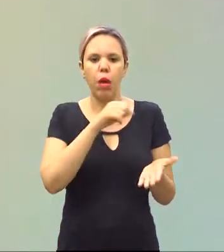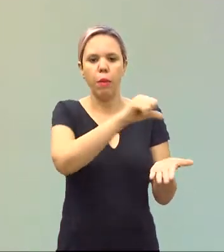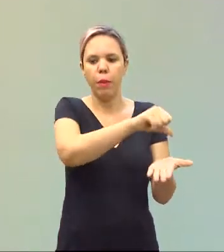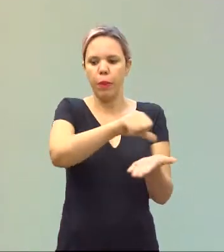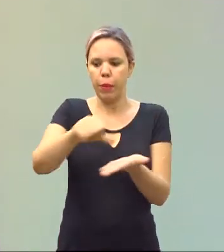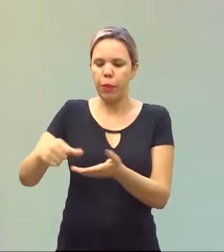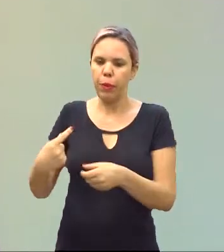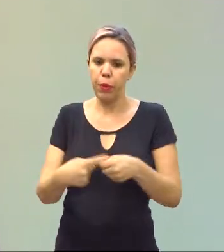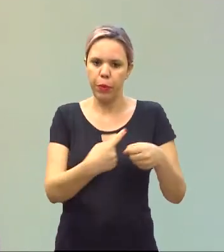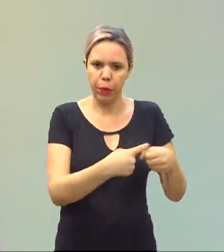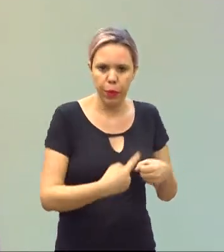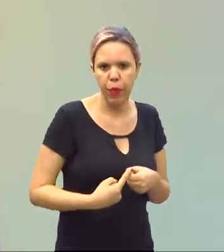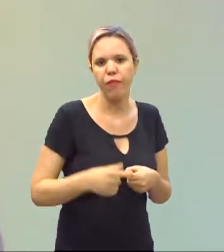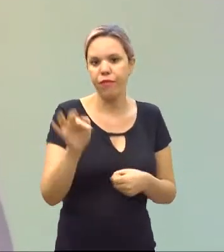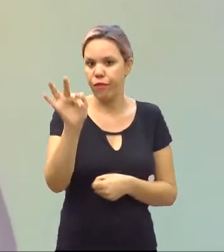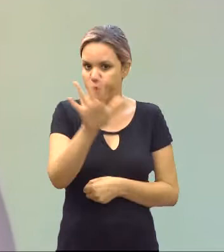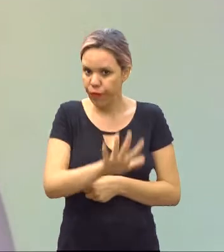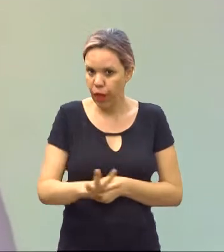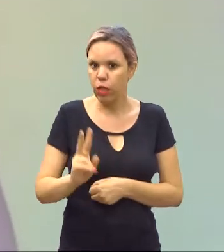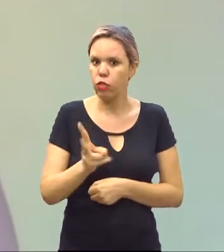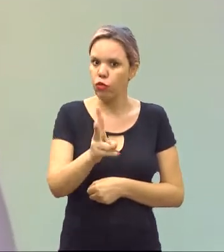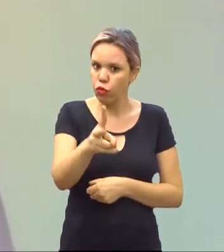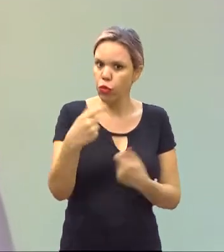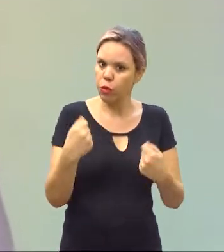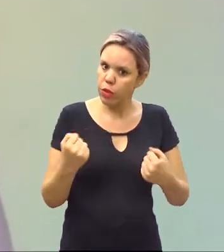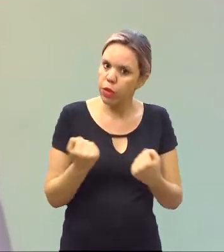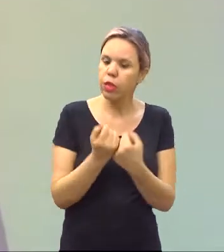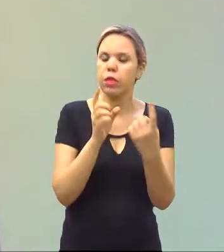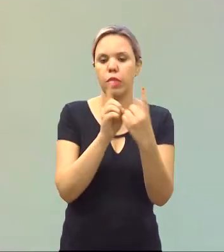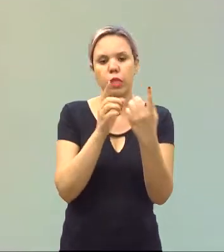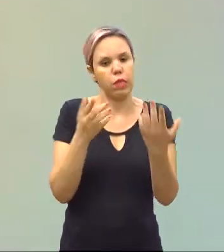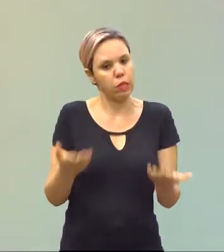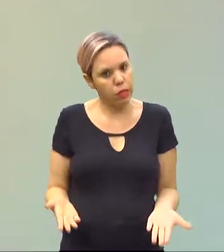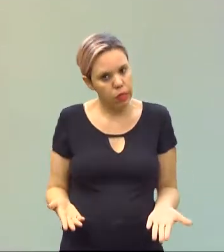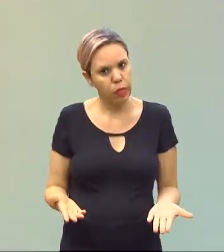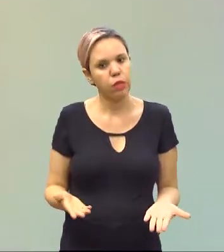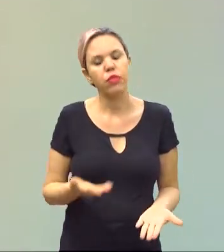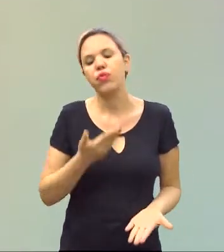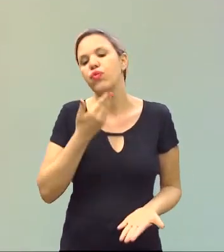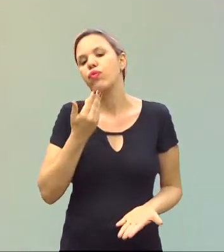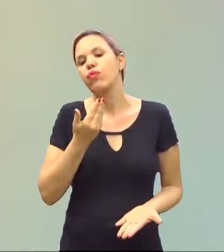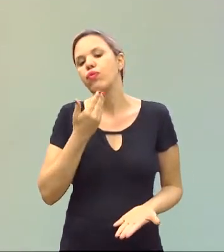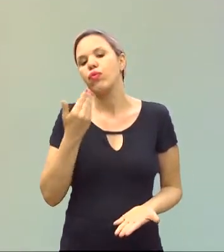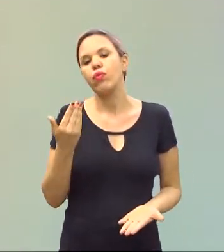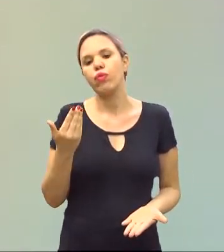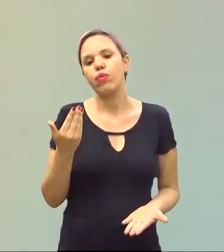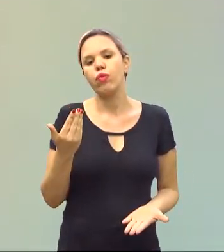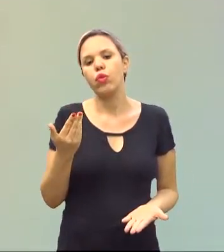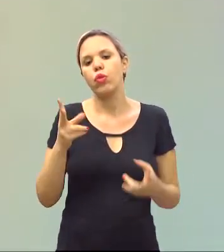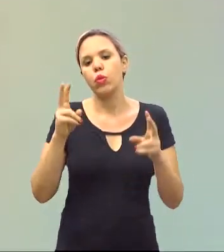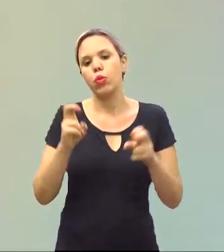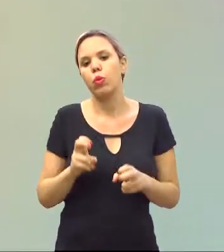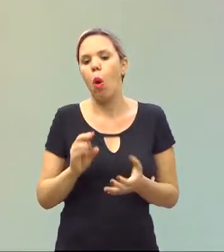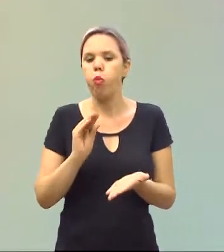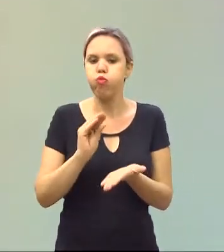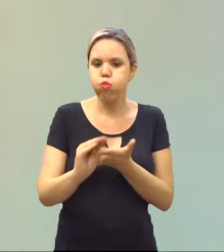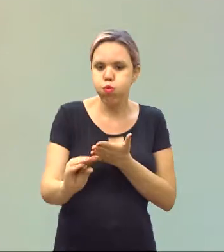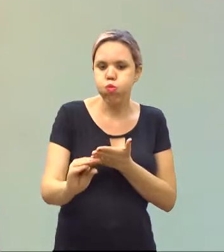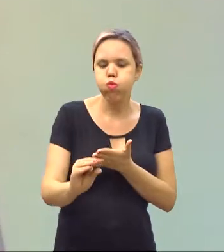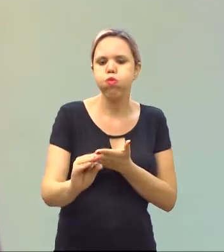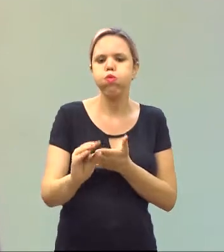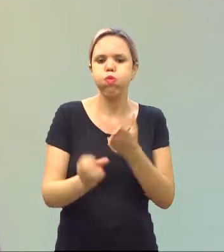áreas municipais nem federais que a gente continua precisando atender, mas facilita bastante a questão de custeio